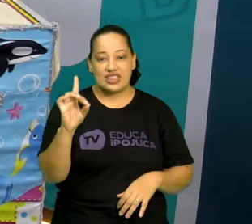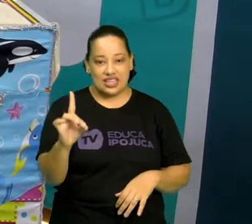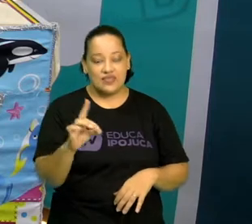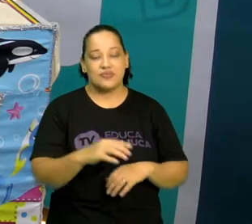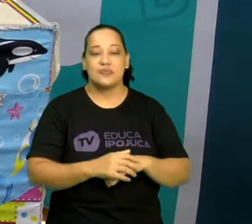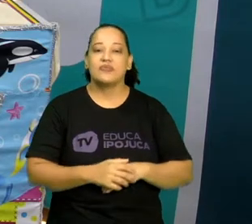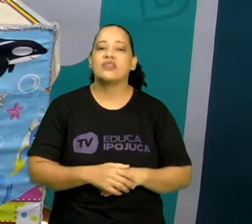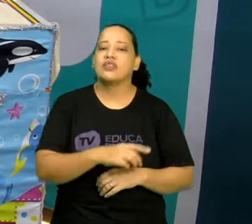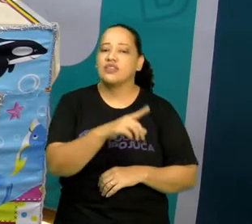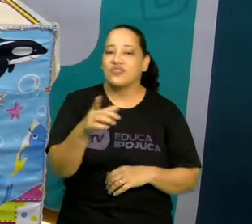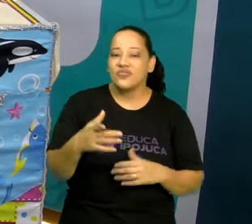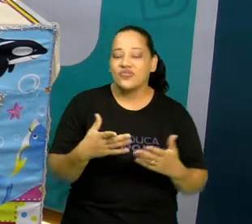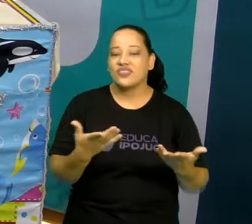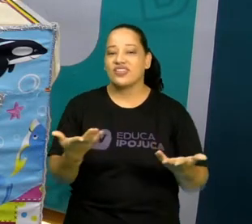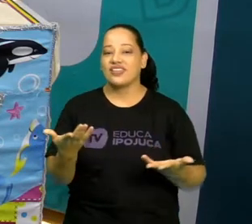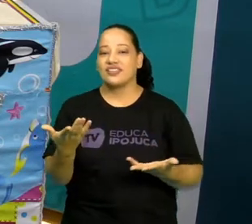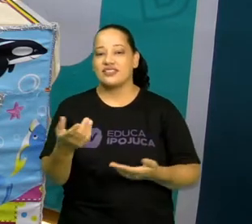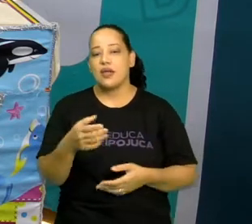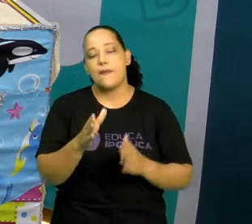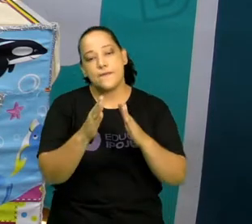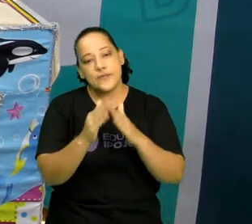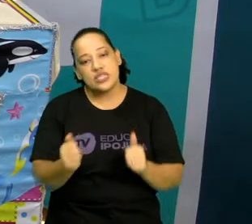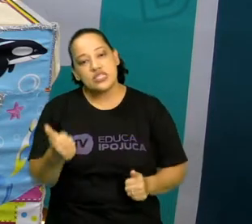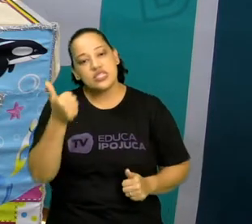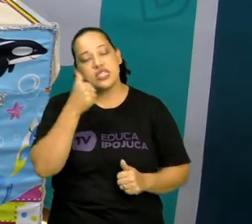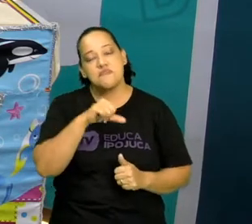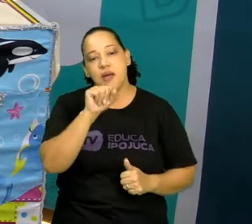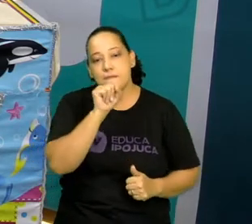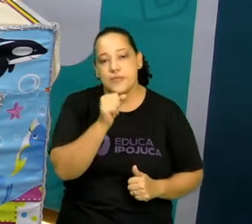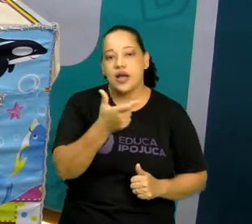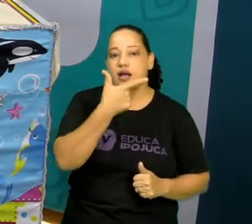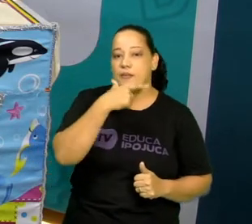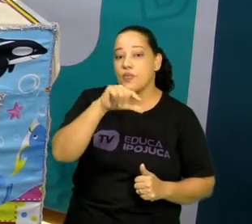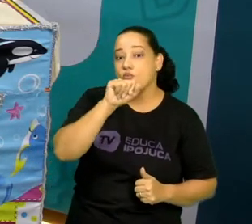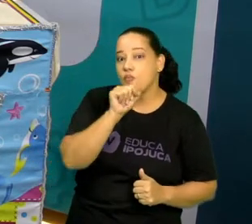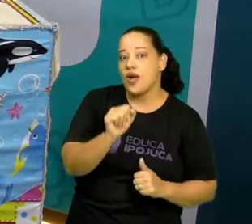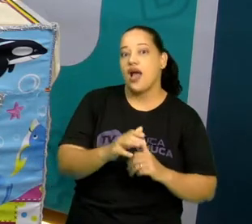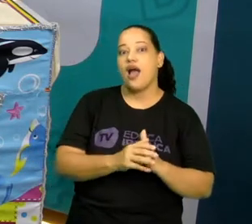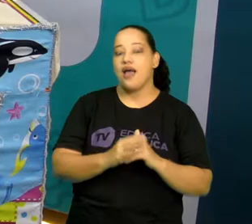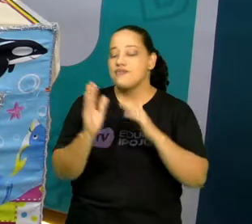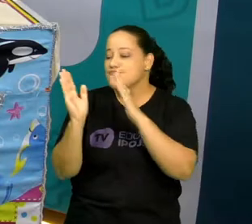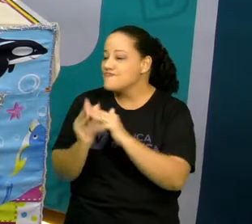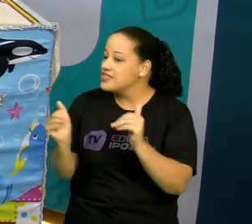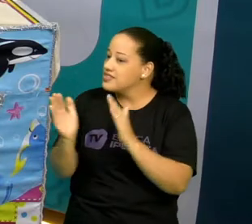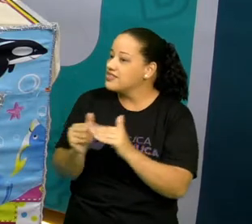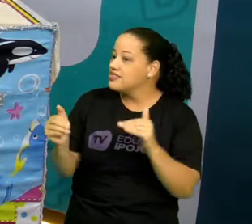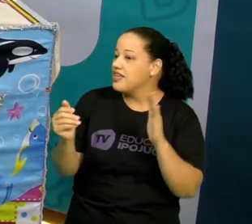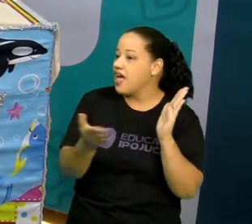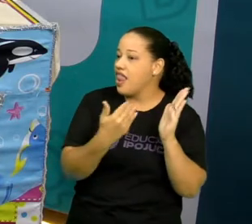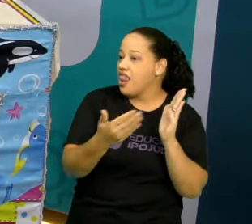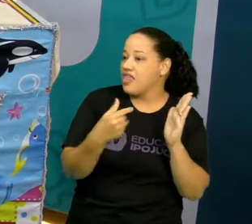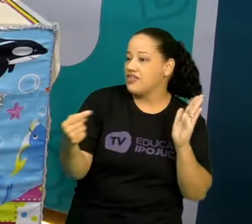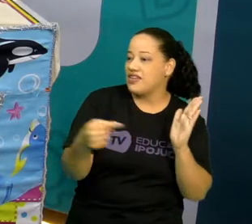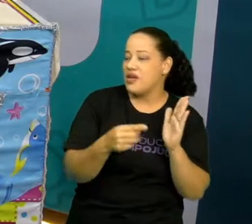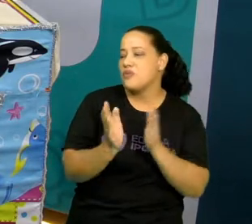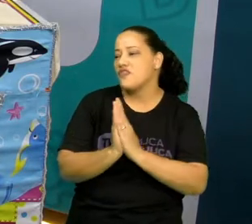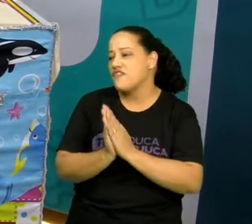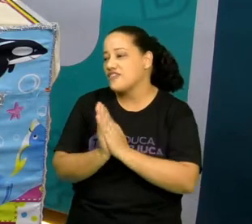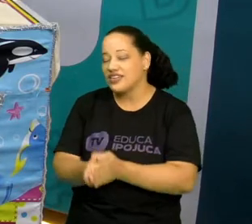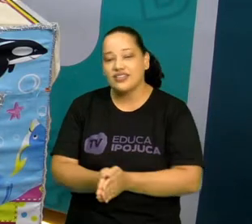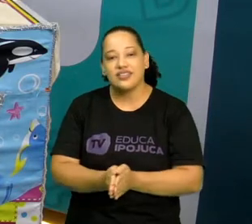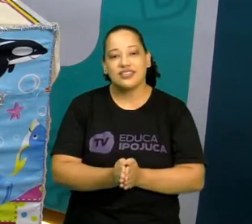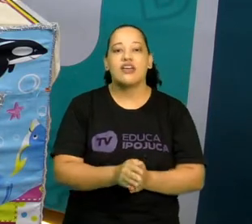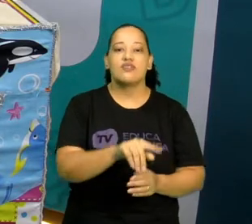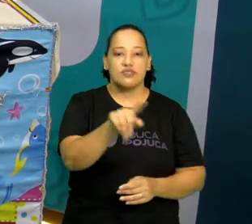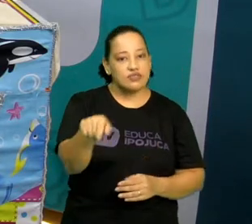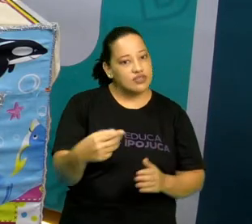criançada? Então corre lá, pede pra mamãe, pede pro papai esse livro, tá? Pra você estar lendo, né,